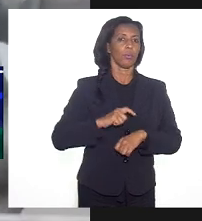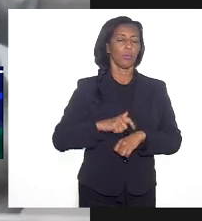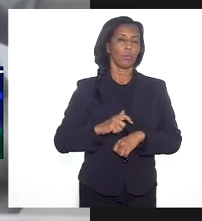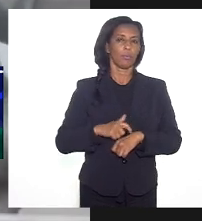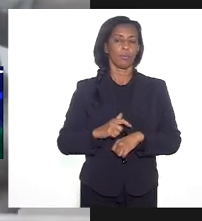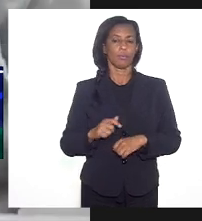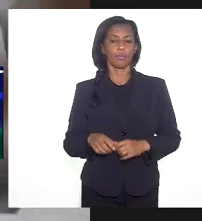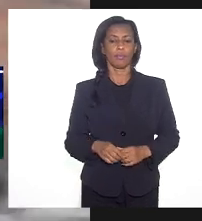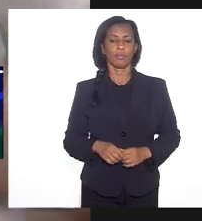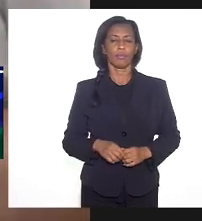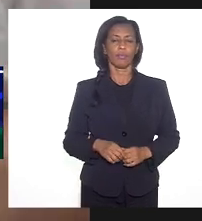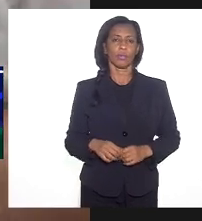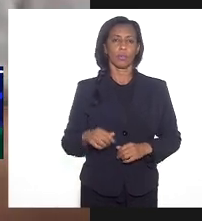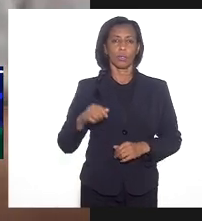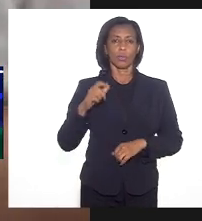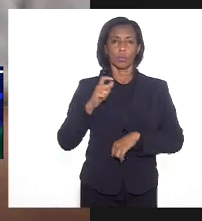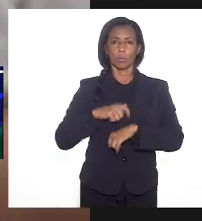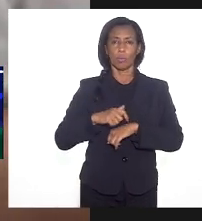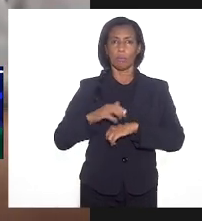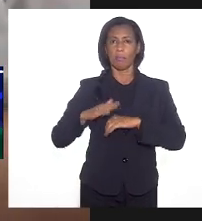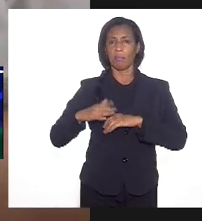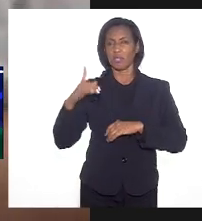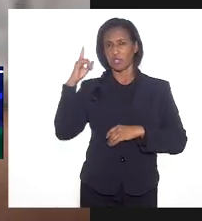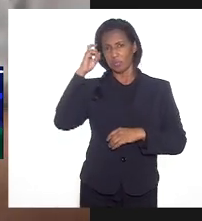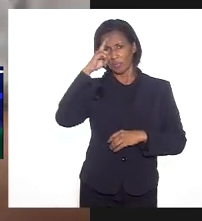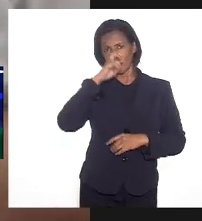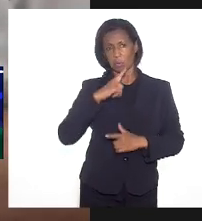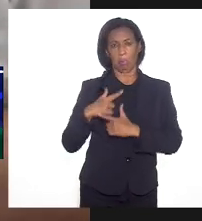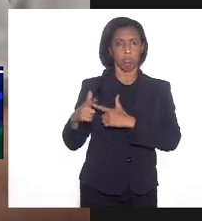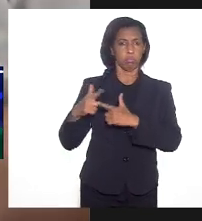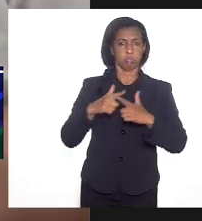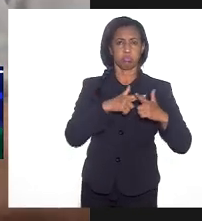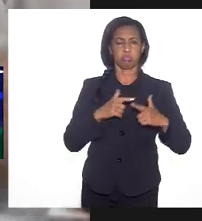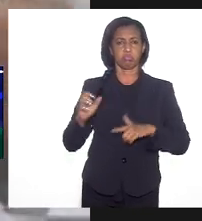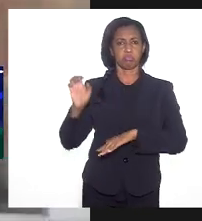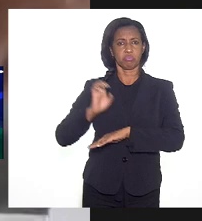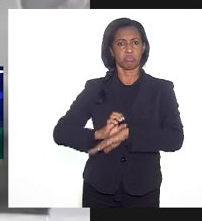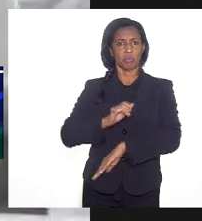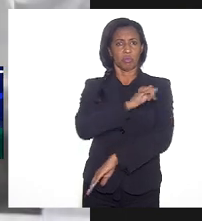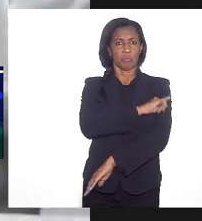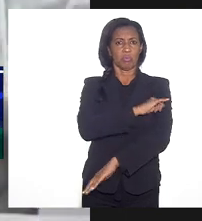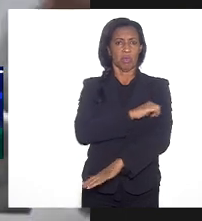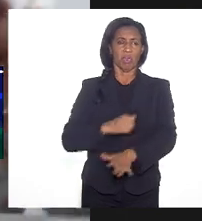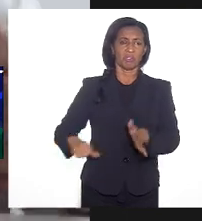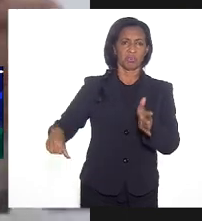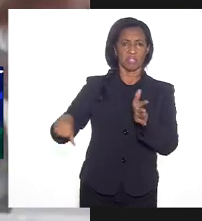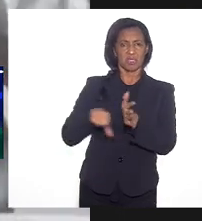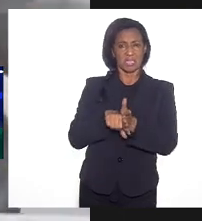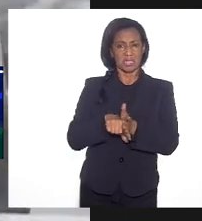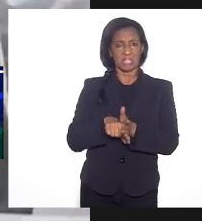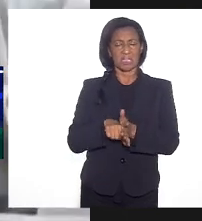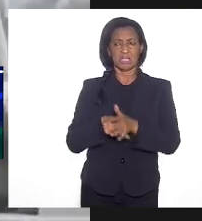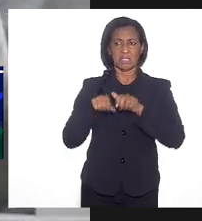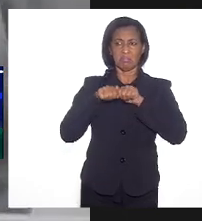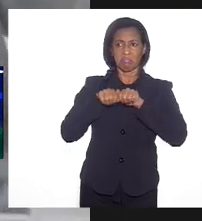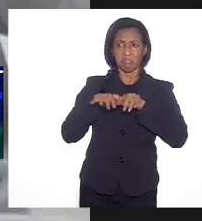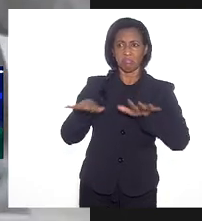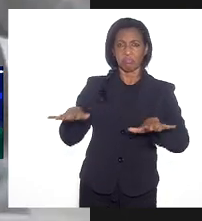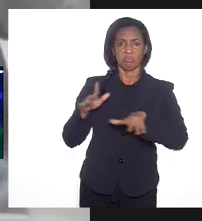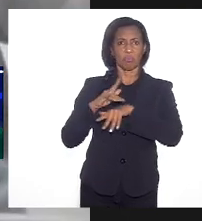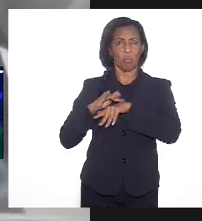um dos momentos mais difíceis do estado do Rio de Janeiro no momento de grave crise no momento de pandemia